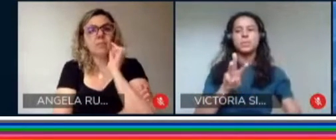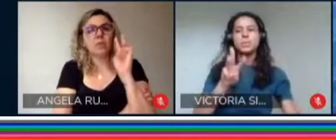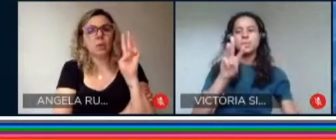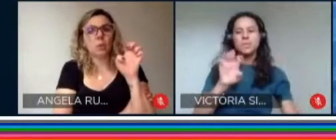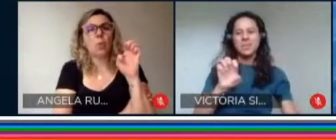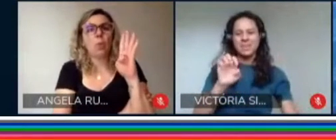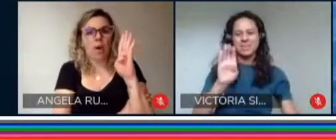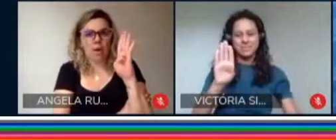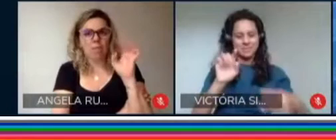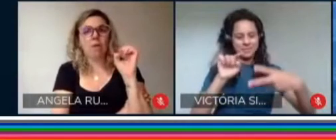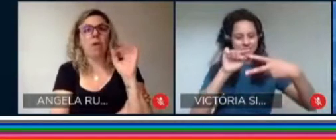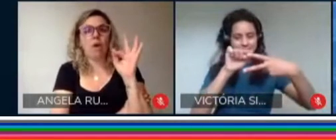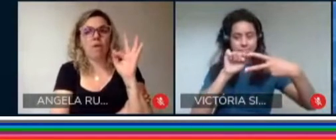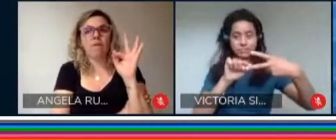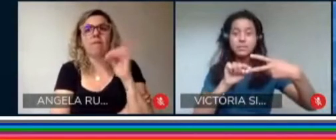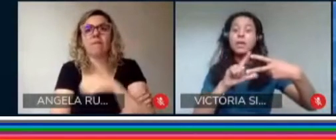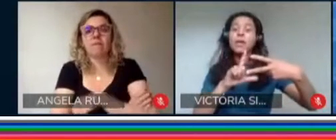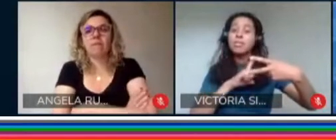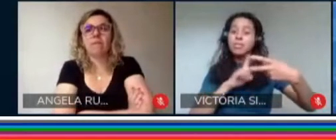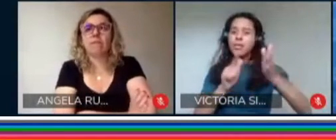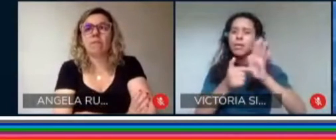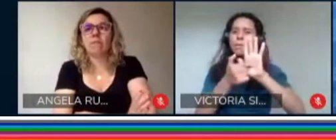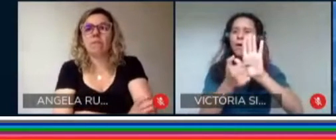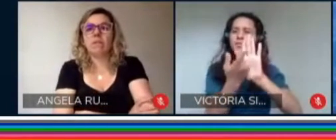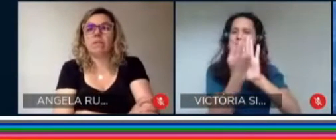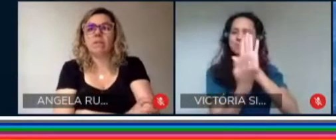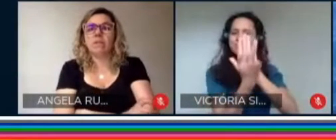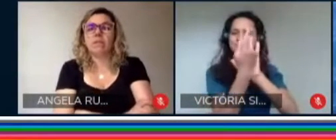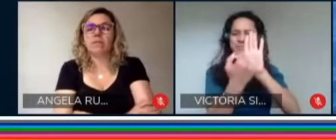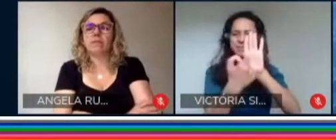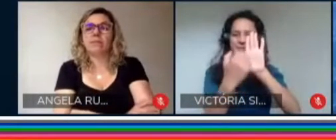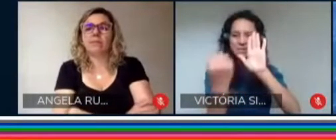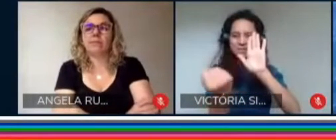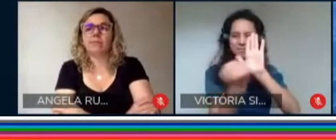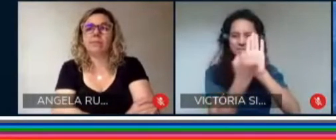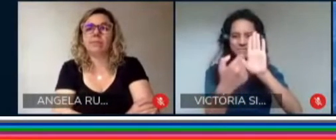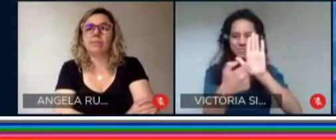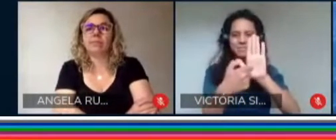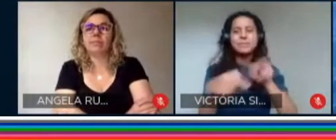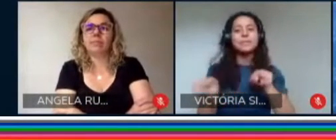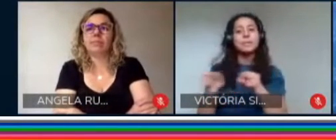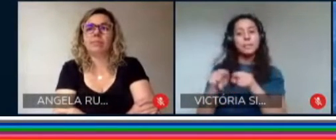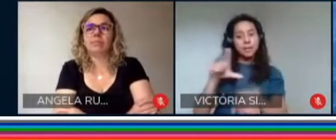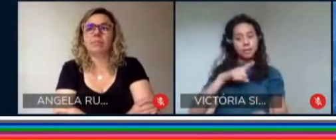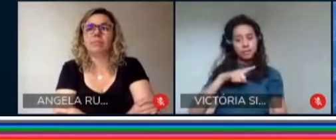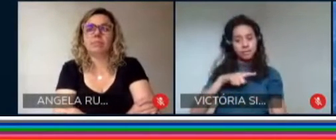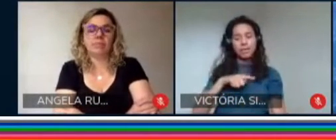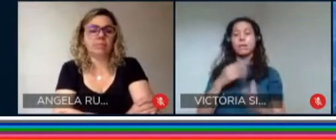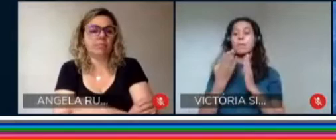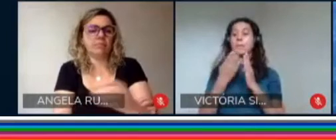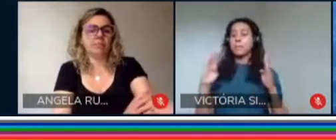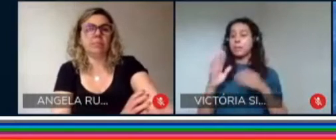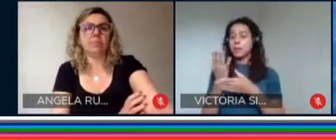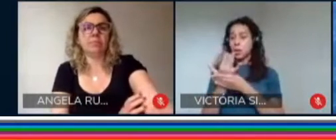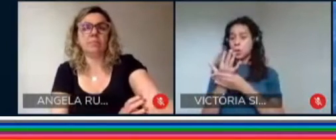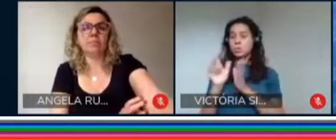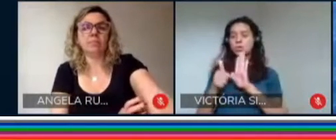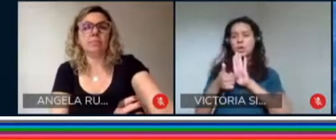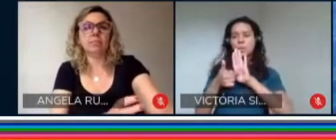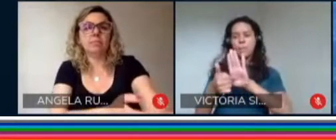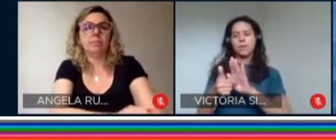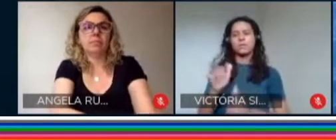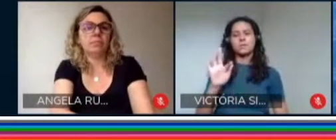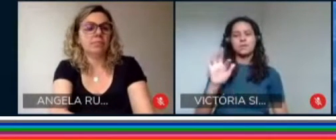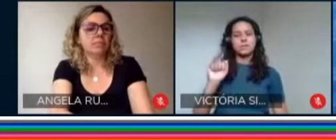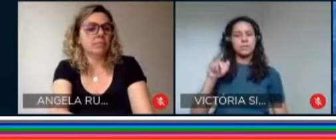esses iconezinhos, né, e também ali na nossa lista do Bibliotecas URGS, das fontes online, e esses iconezinhos querem